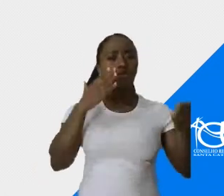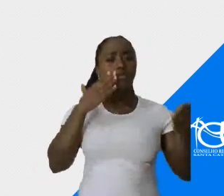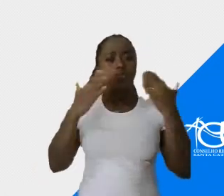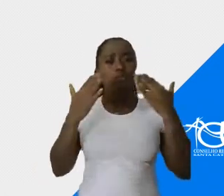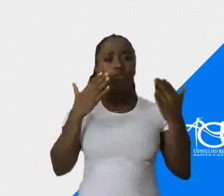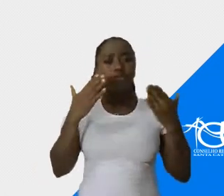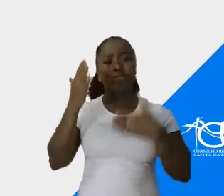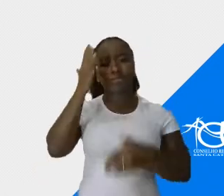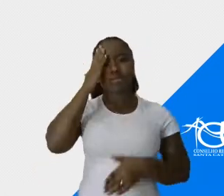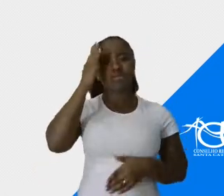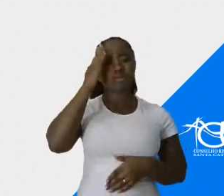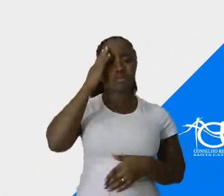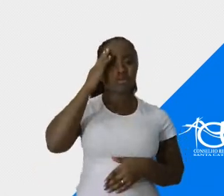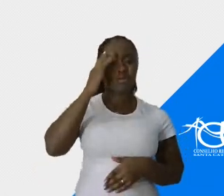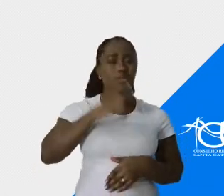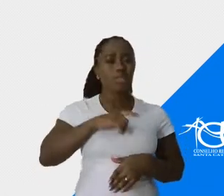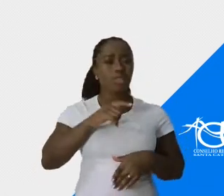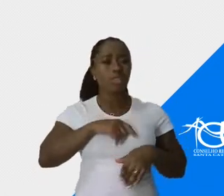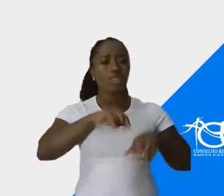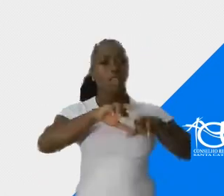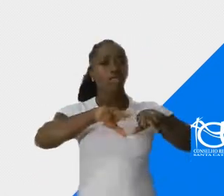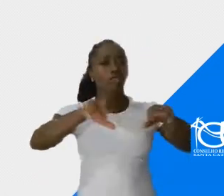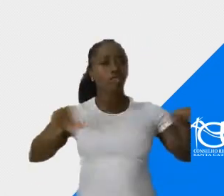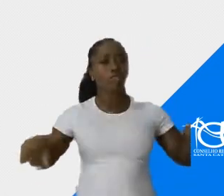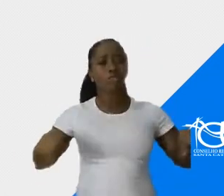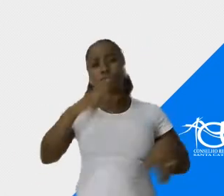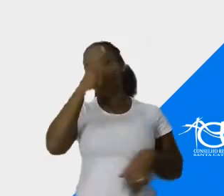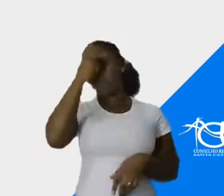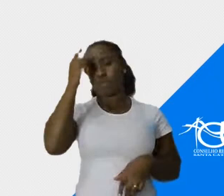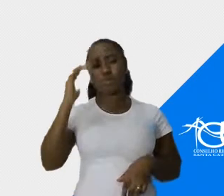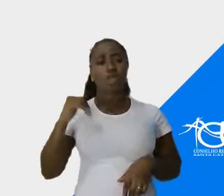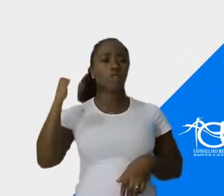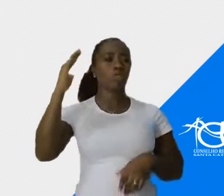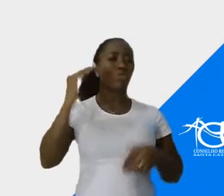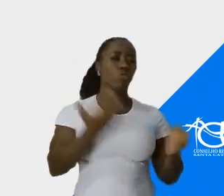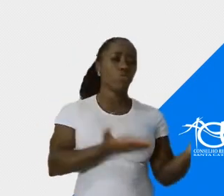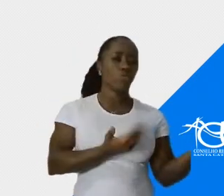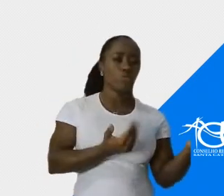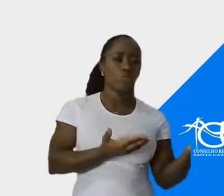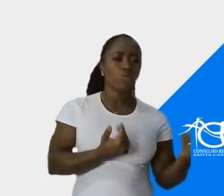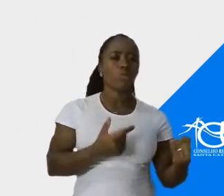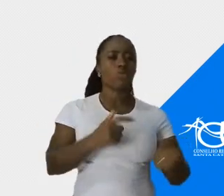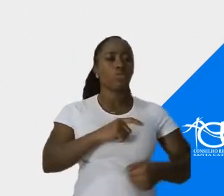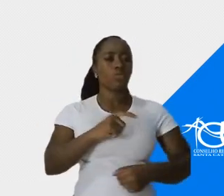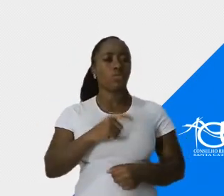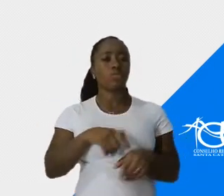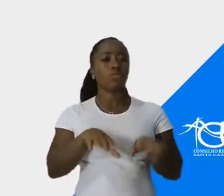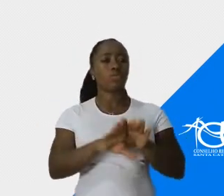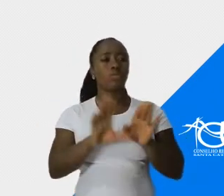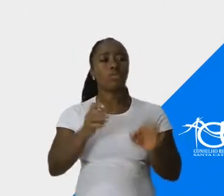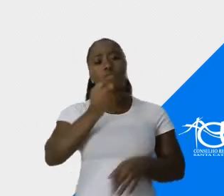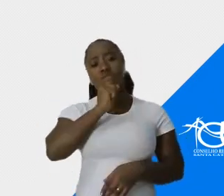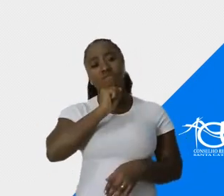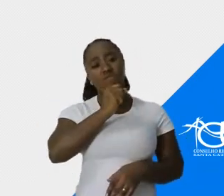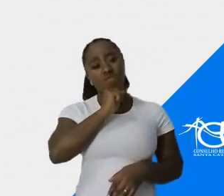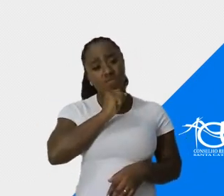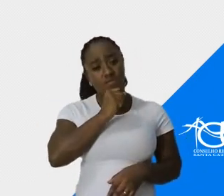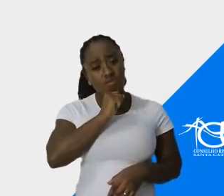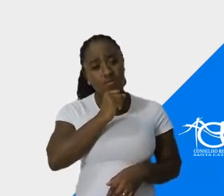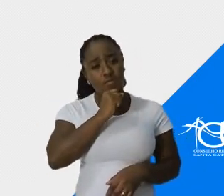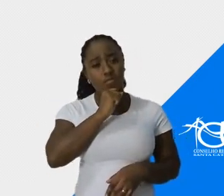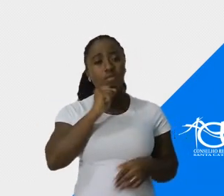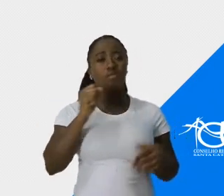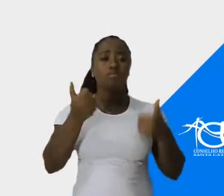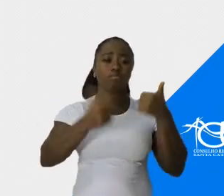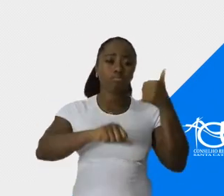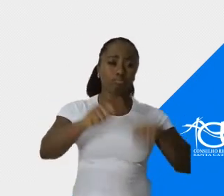chamados adultos jovens, né, meia-idade e terceira idade. Então, a avaliação psicológica no trânsito, ele tem uma